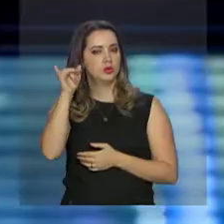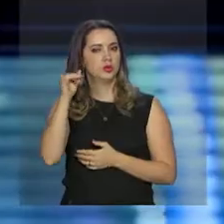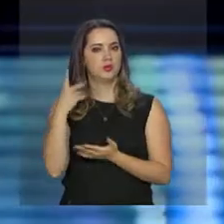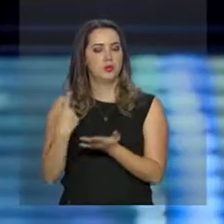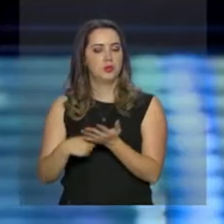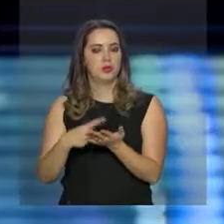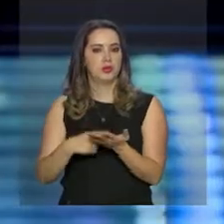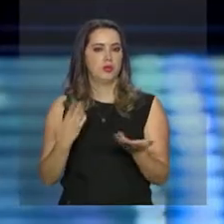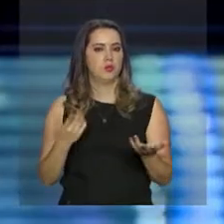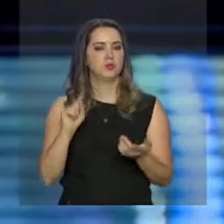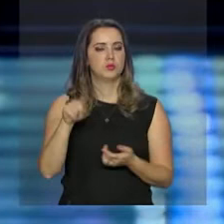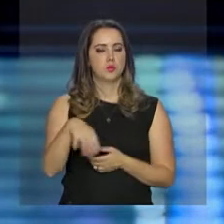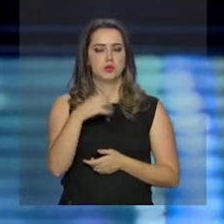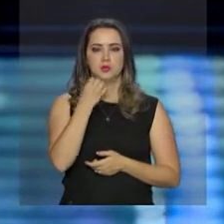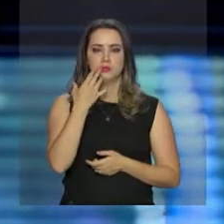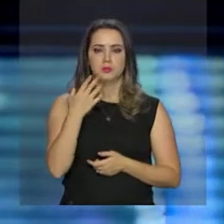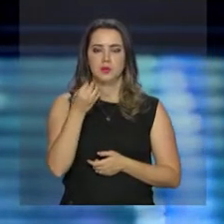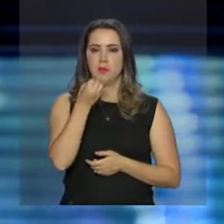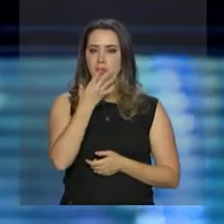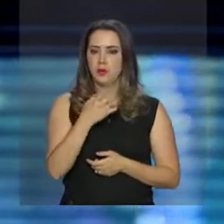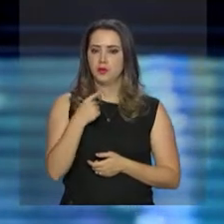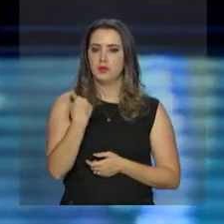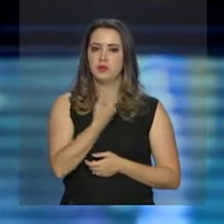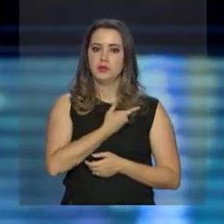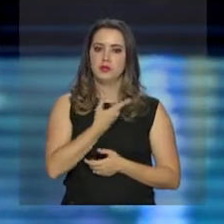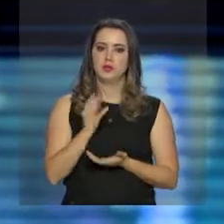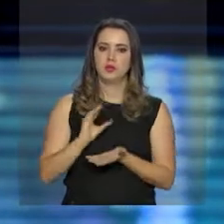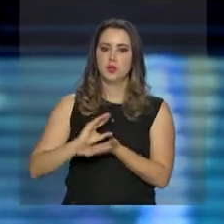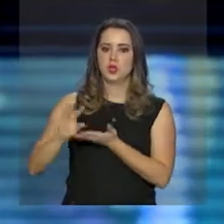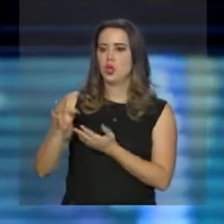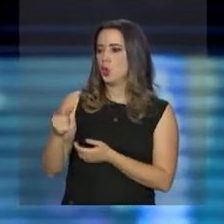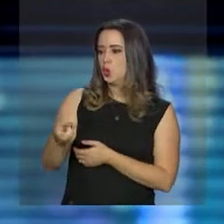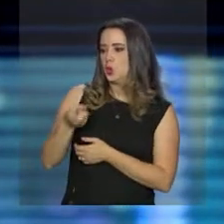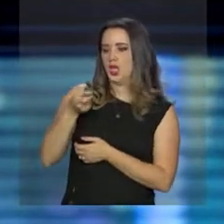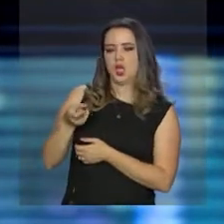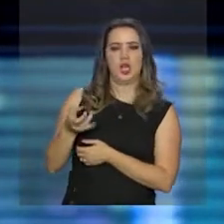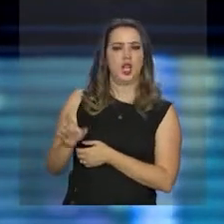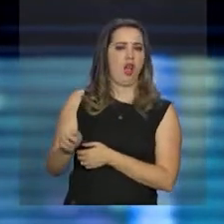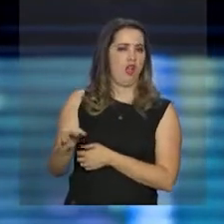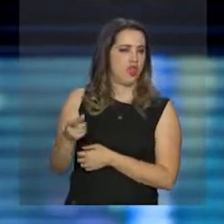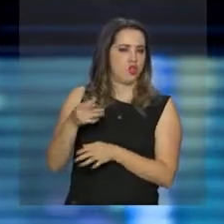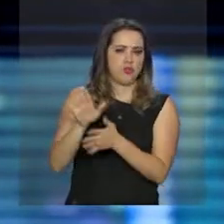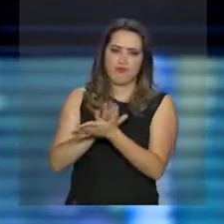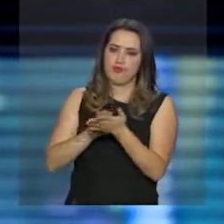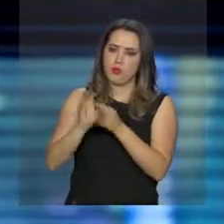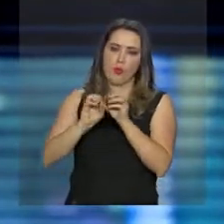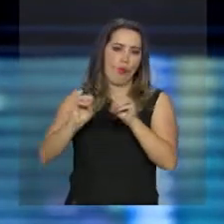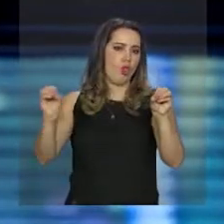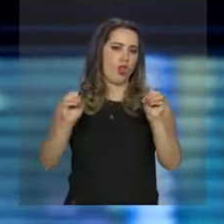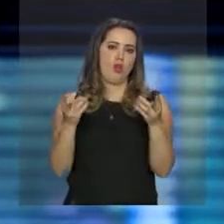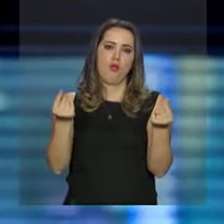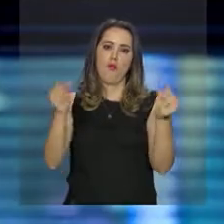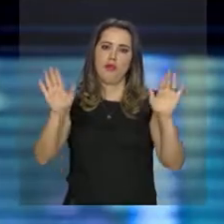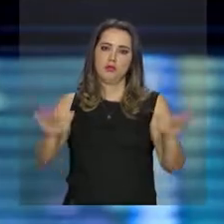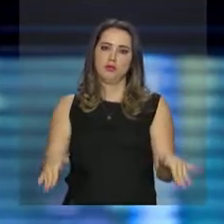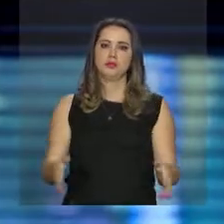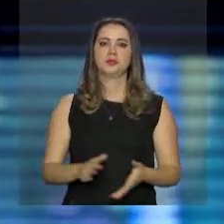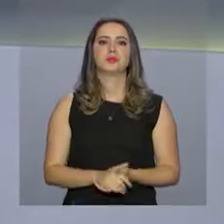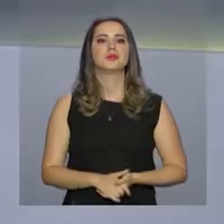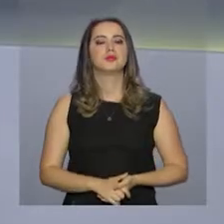respectivos. Tem a grande vantagem de não incidir taxas sobre esse tipo de operação e, portanto, o custo do dinheiro é mais